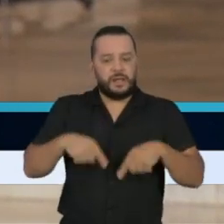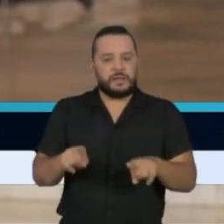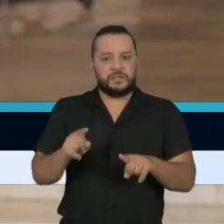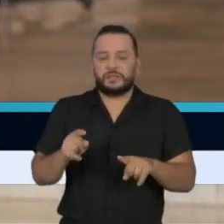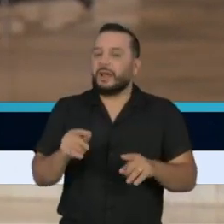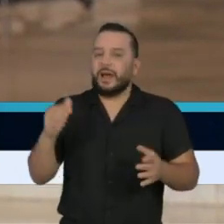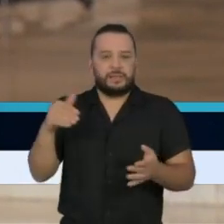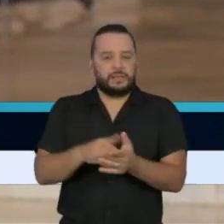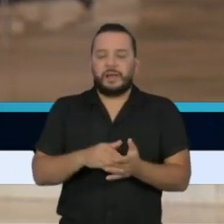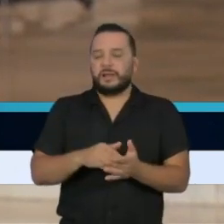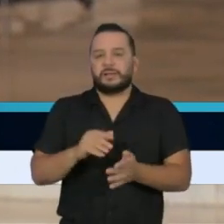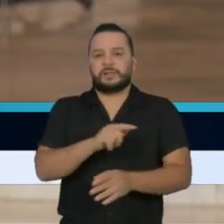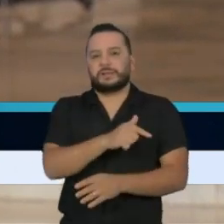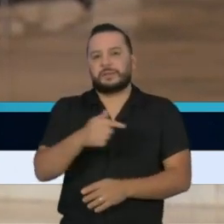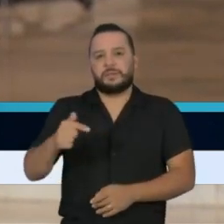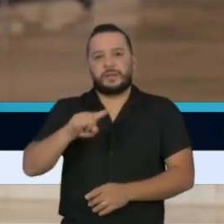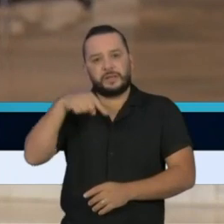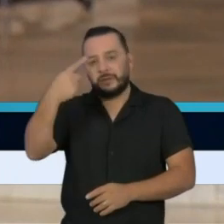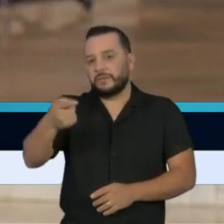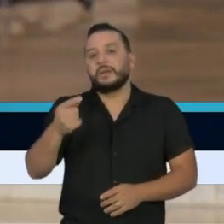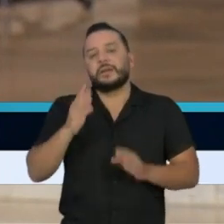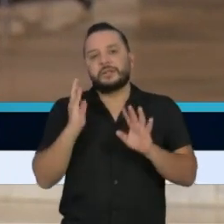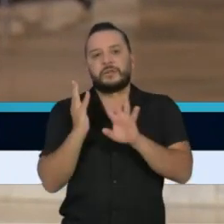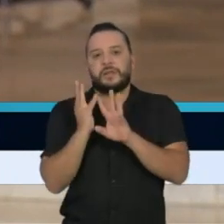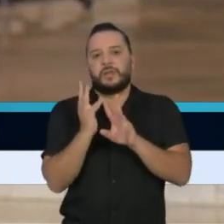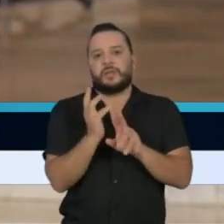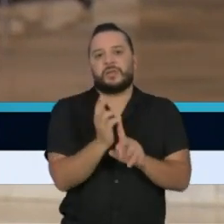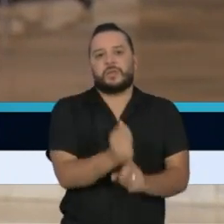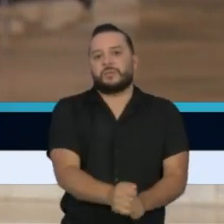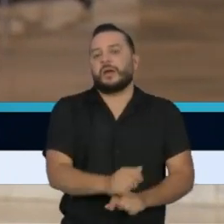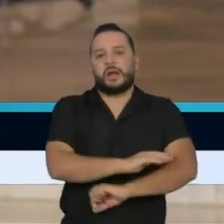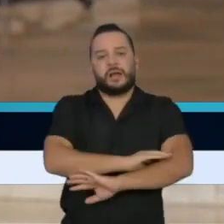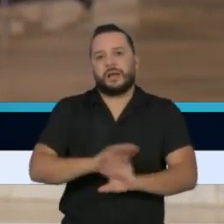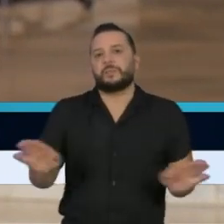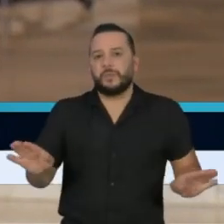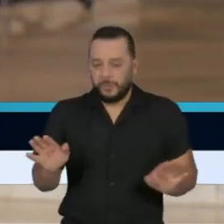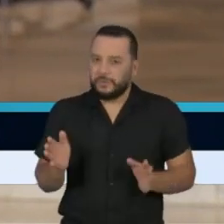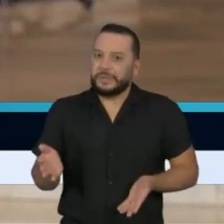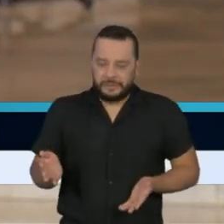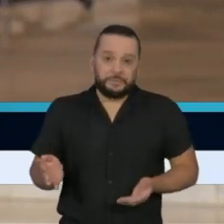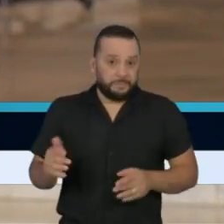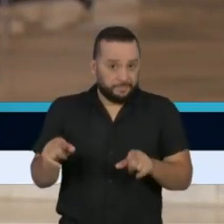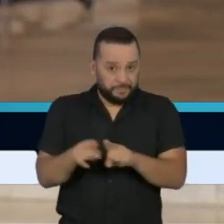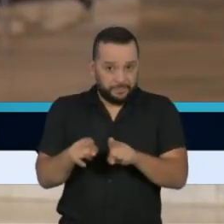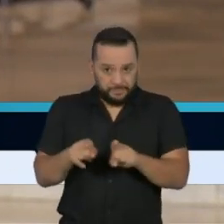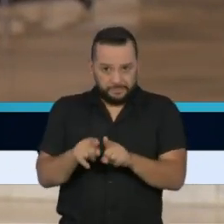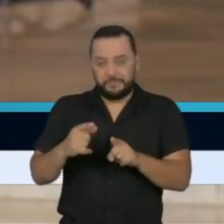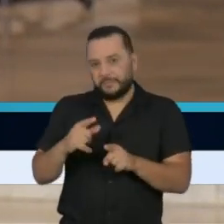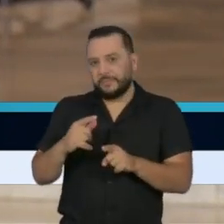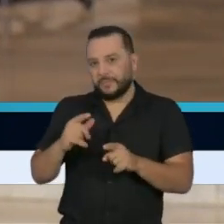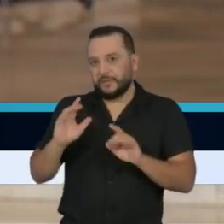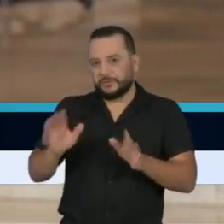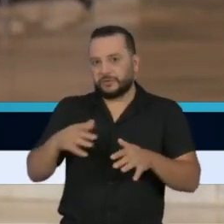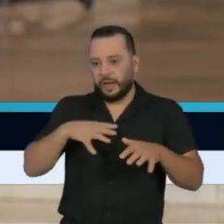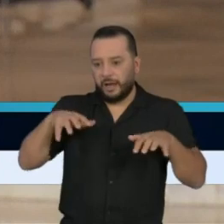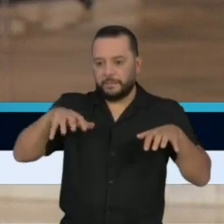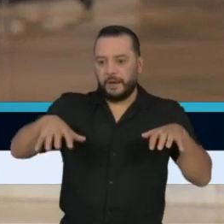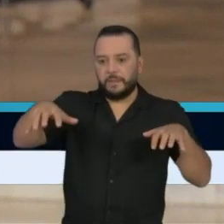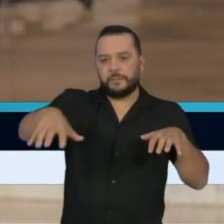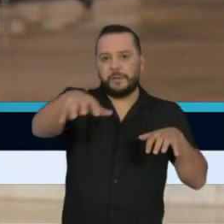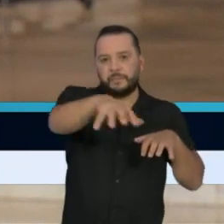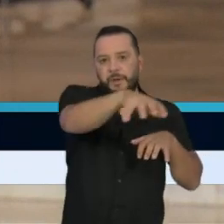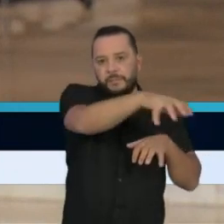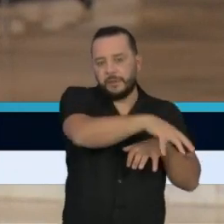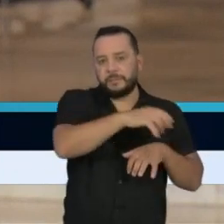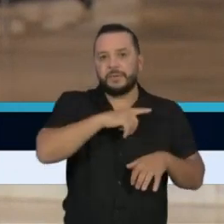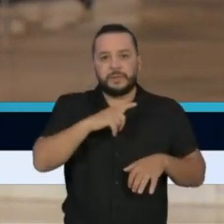partir daí, nós só vamos operar com a demanda do dia. A rede já está sendo descentralizada para todos os